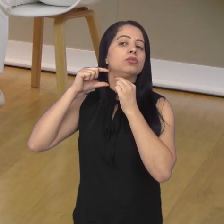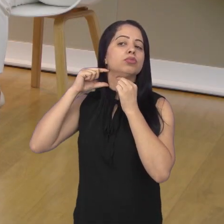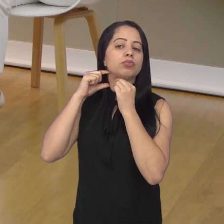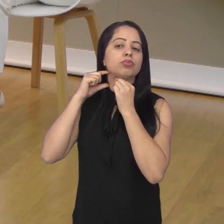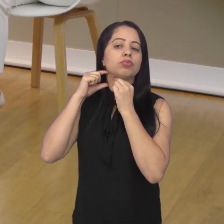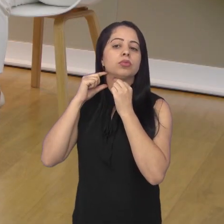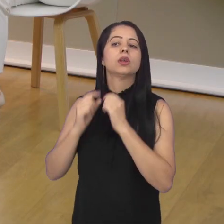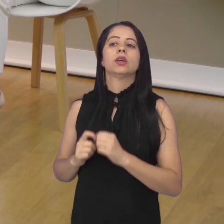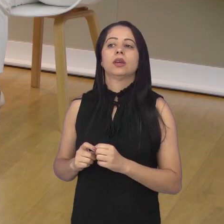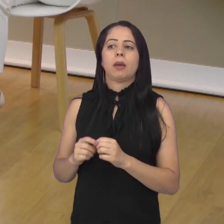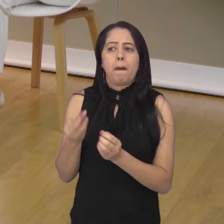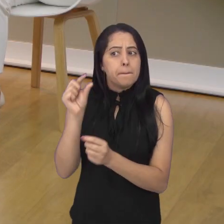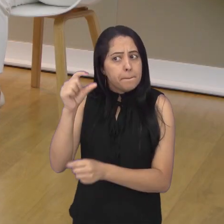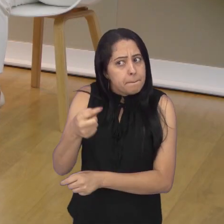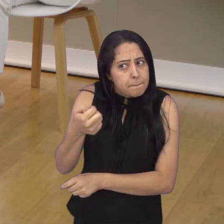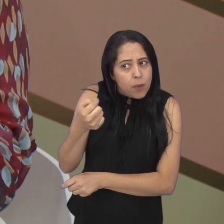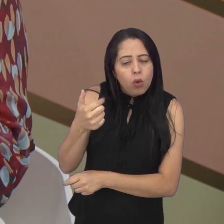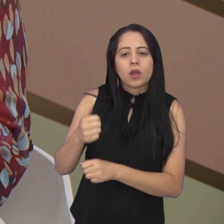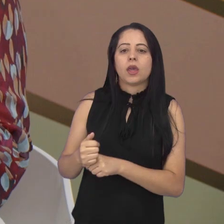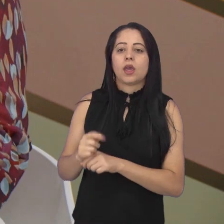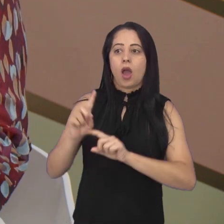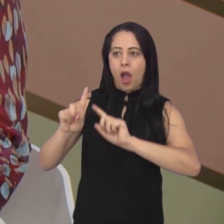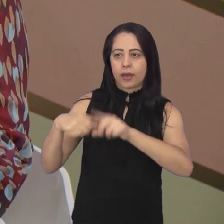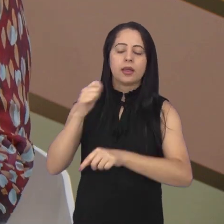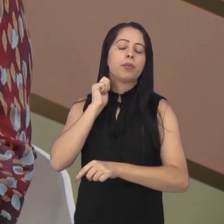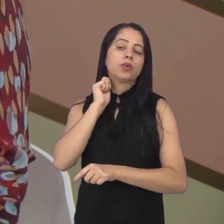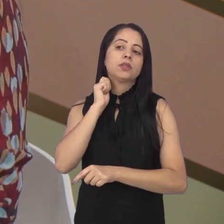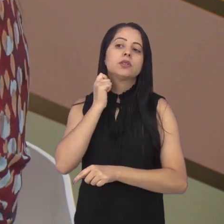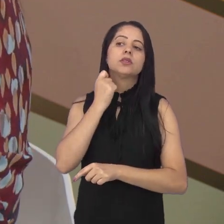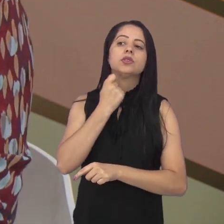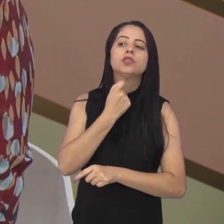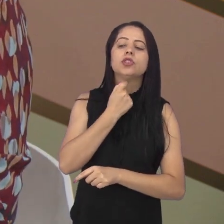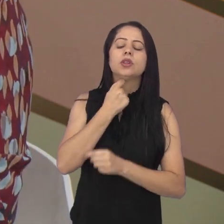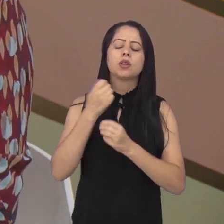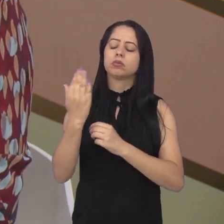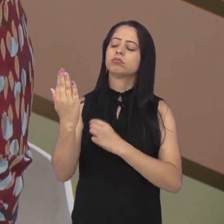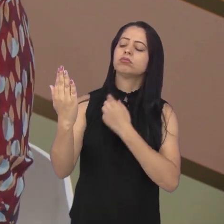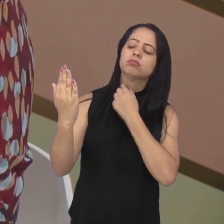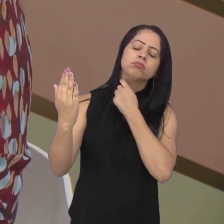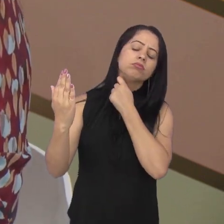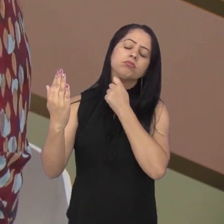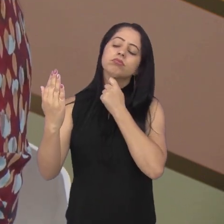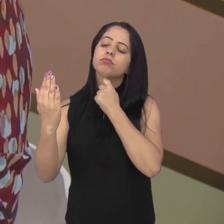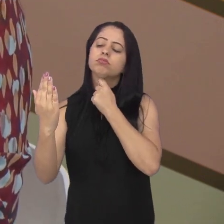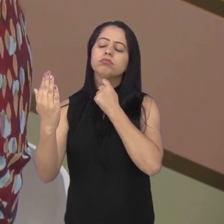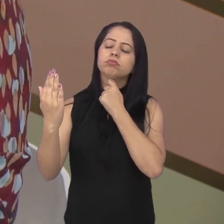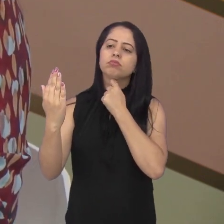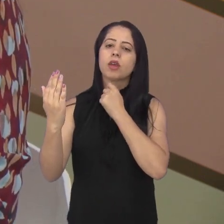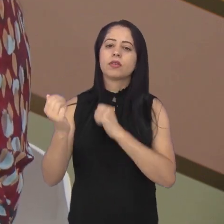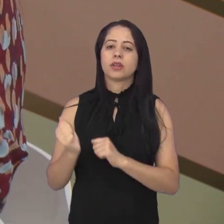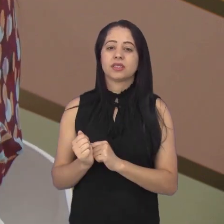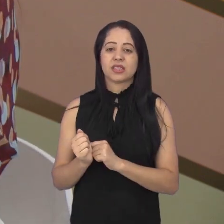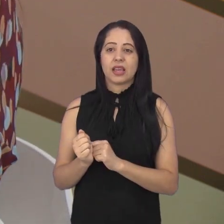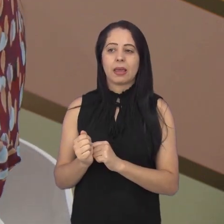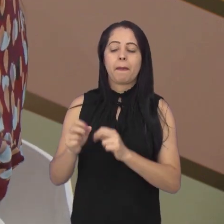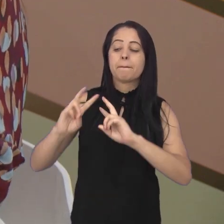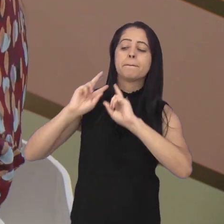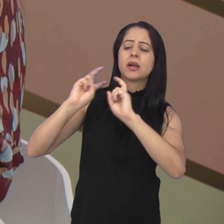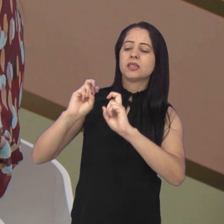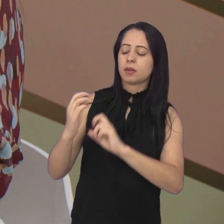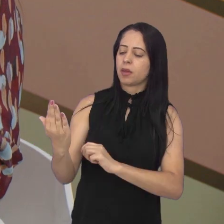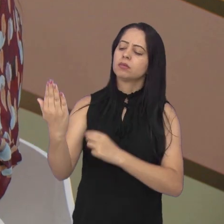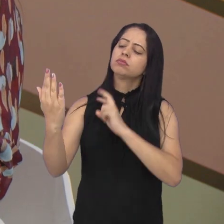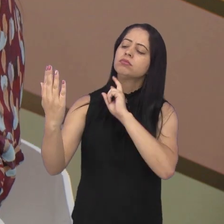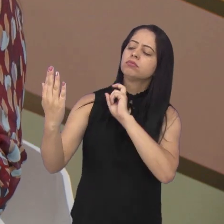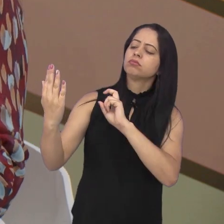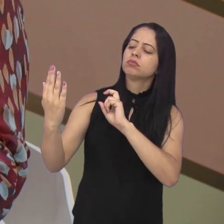Não espalha, uma quantidade bem pequenininha. Depois a gente abre e deixa uma exposição, né? A luz ambiente. E observa,